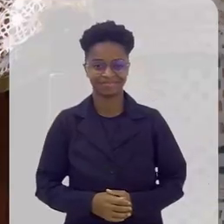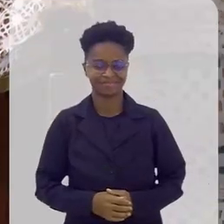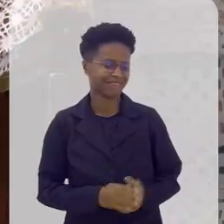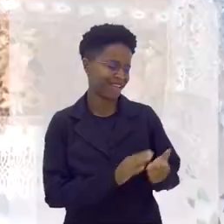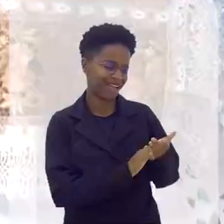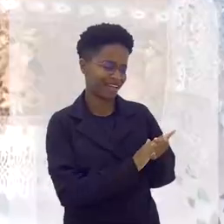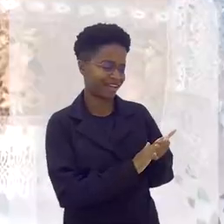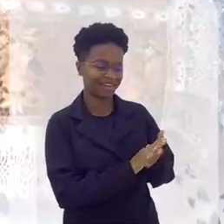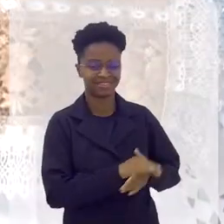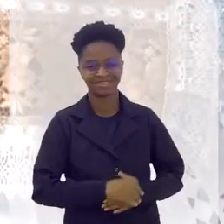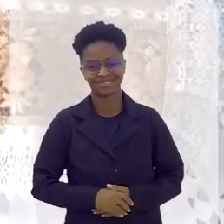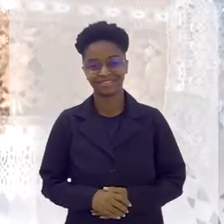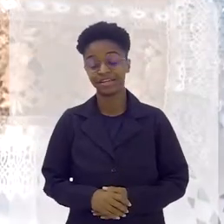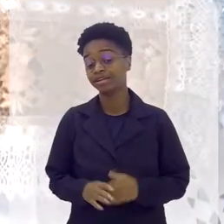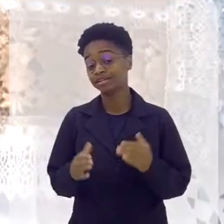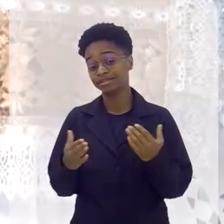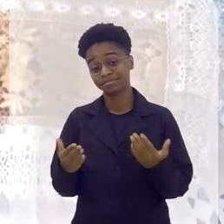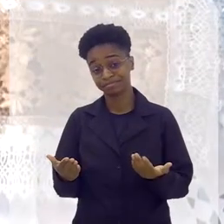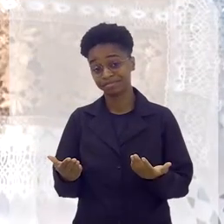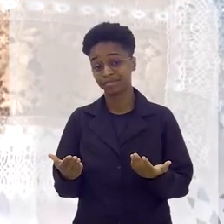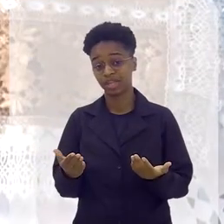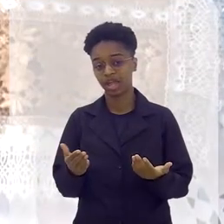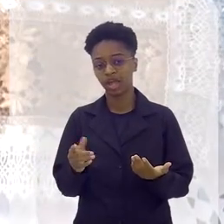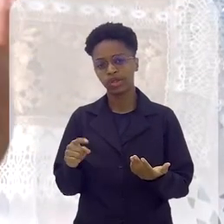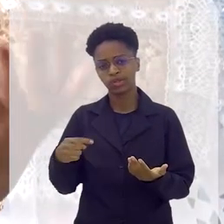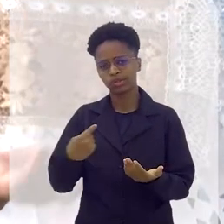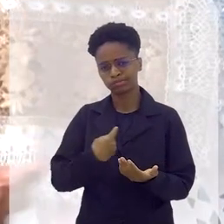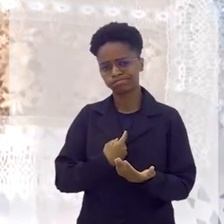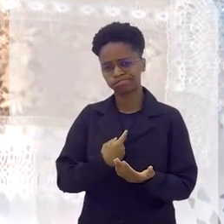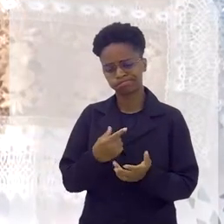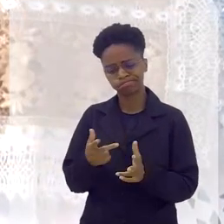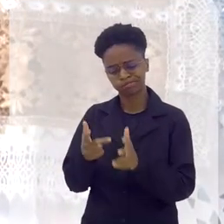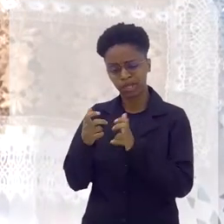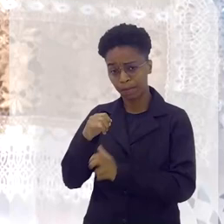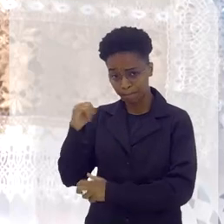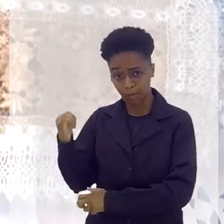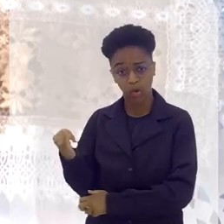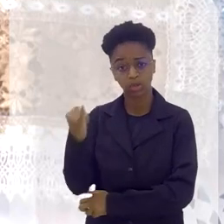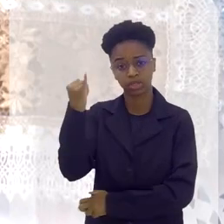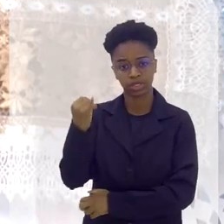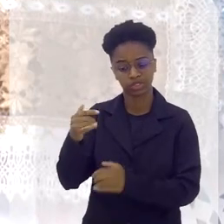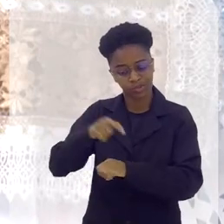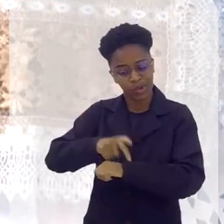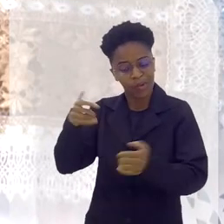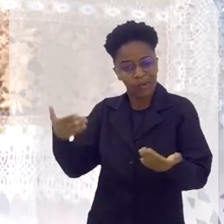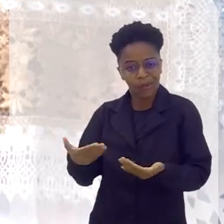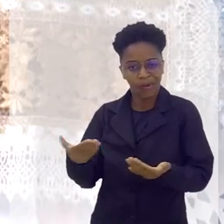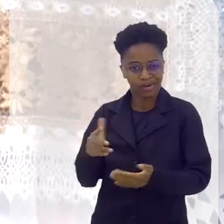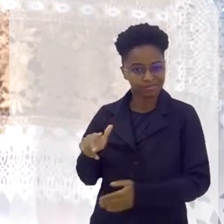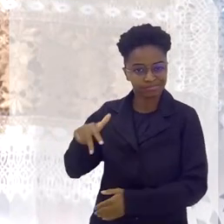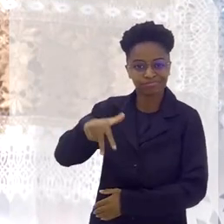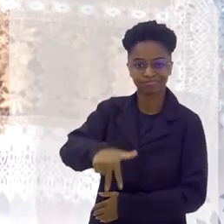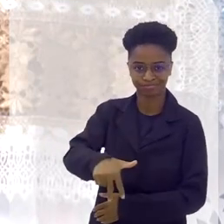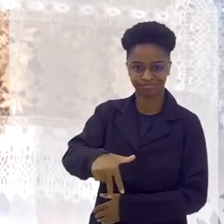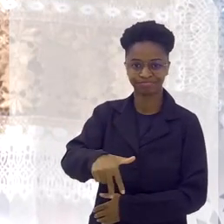religião. E para a gente foi muito importante estar aqui nesse momento,